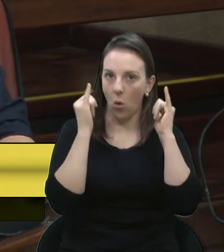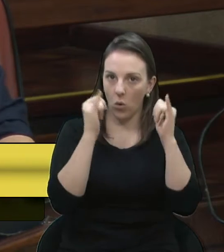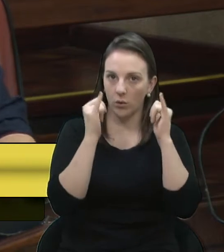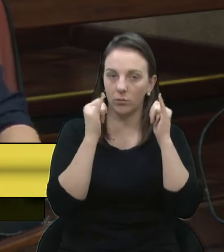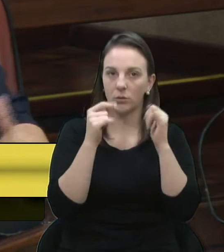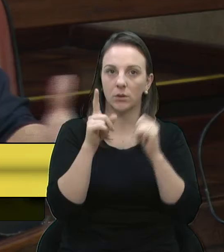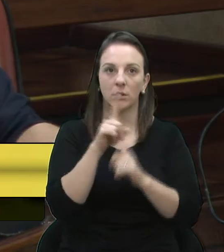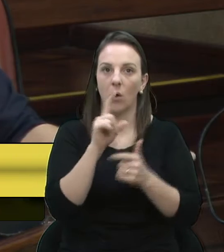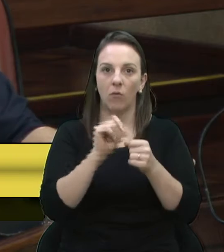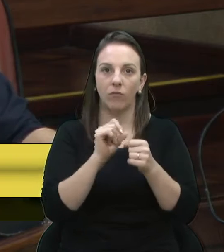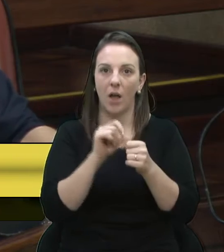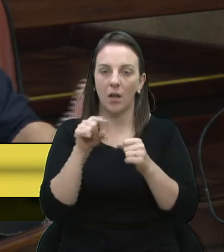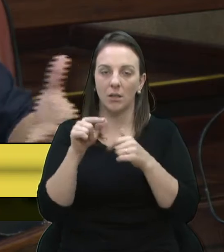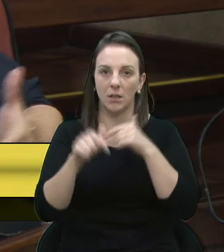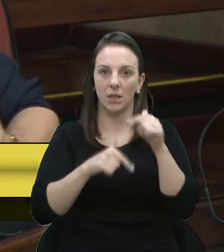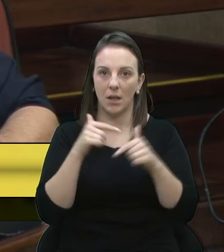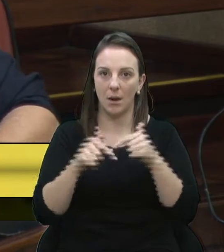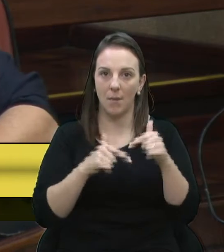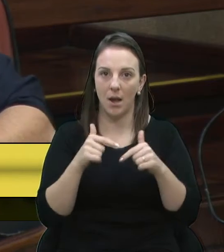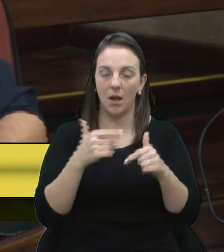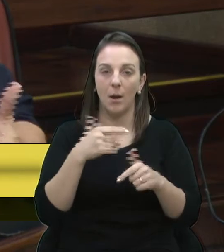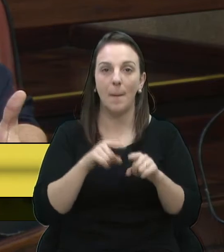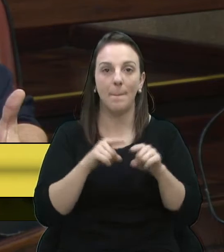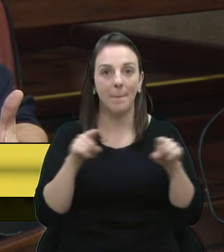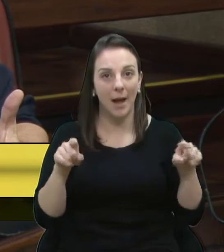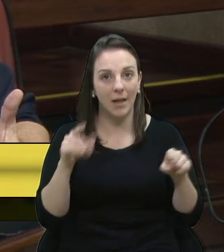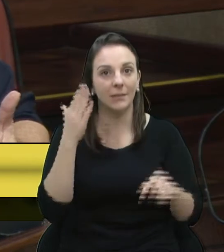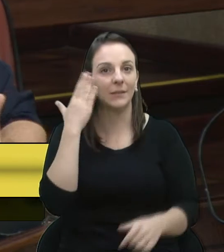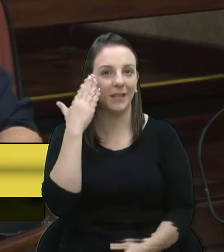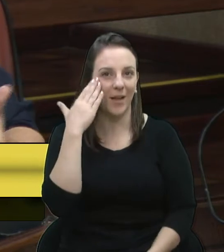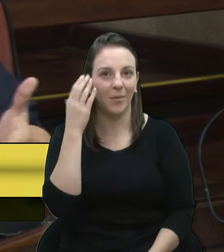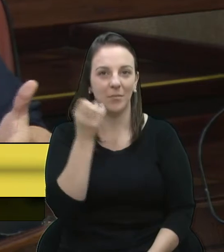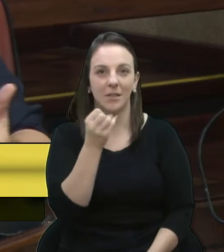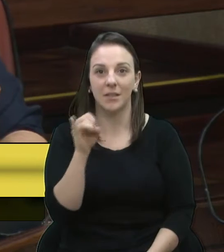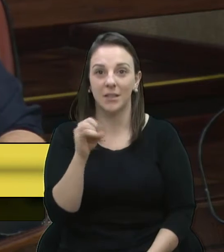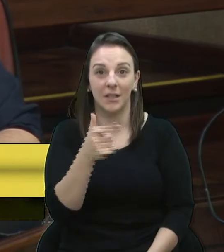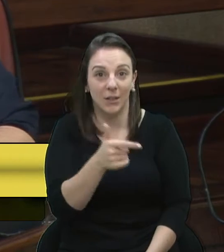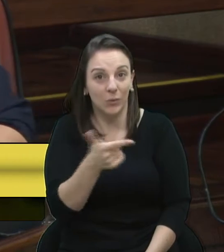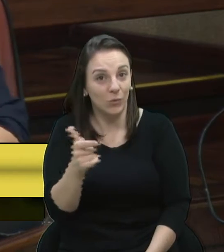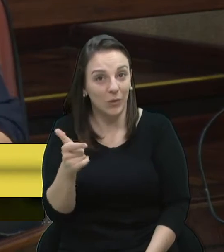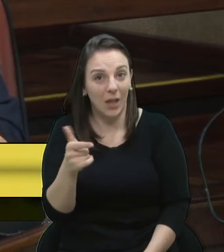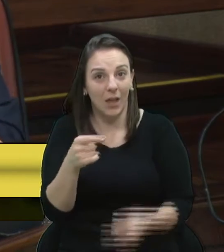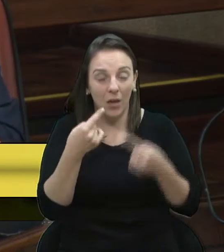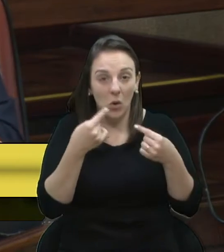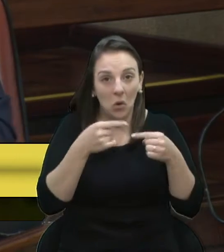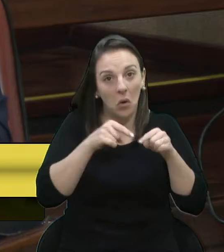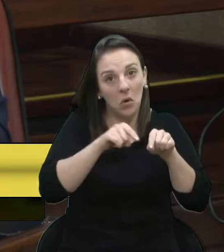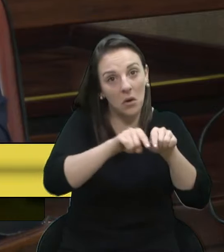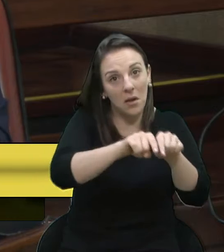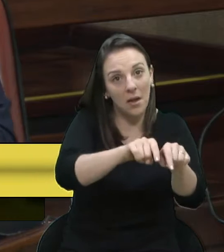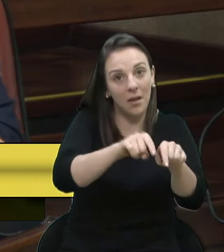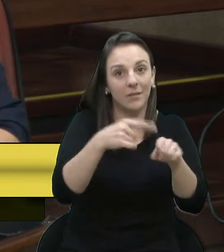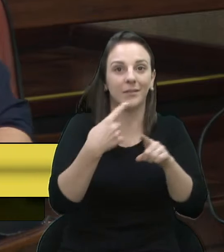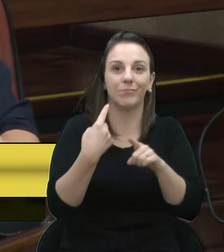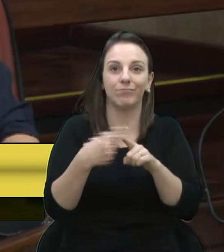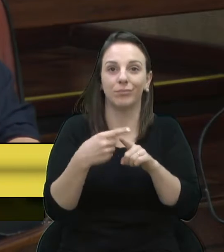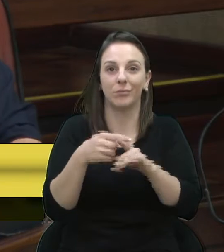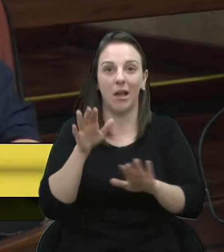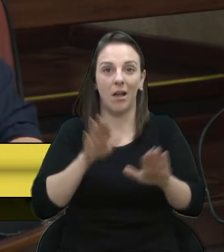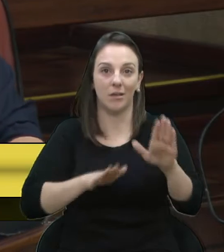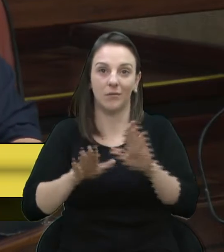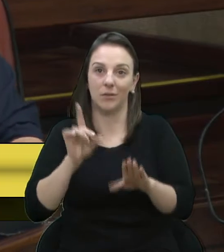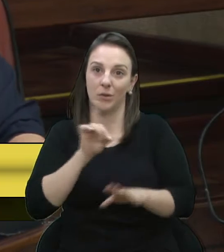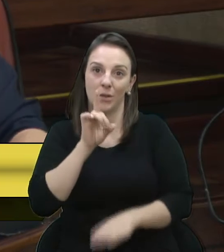de serviço, mas a gente sabe que se não tem concorrência, é porque talvez não seja bom. E falar na questão, que foi